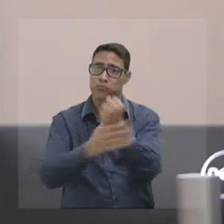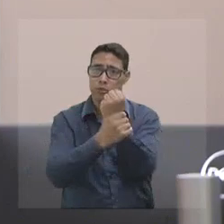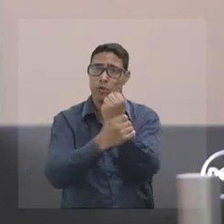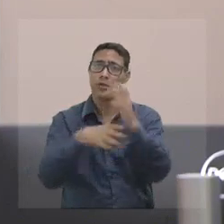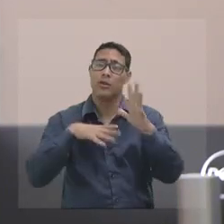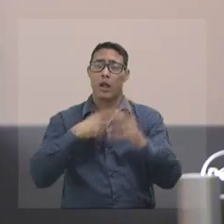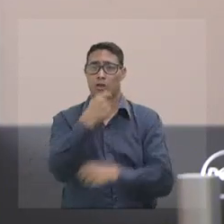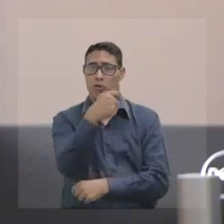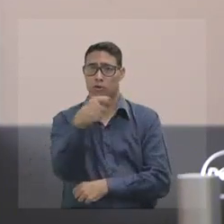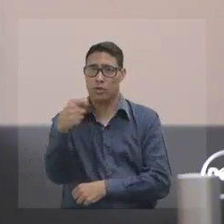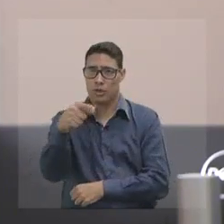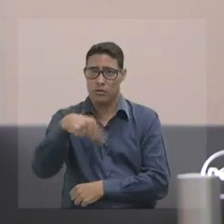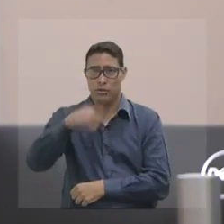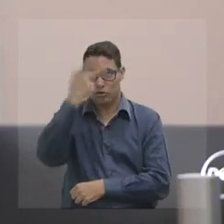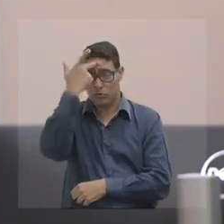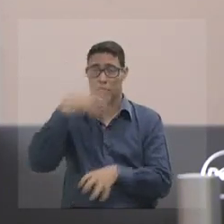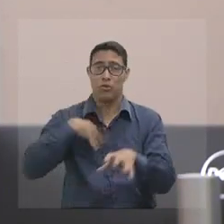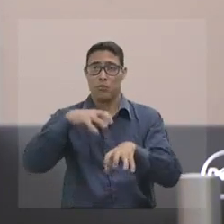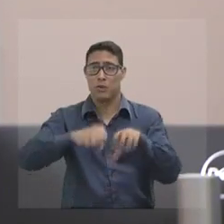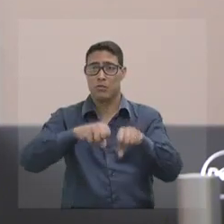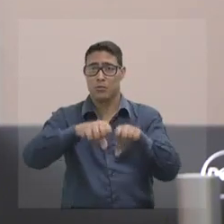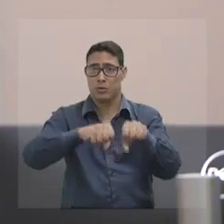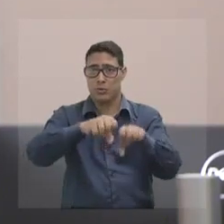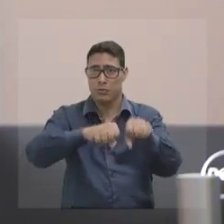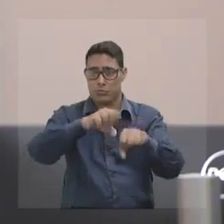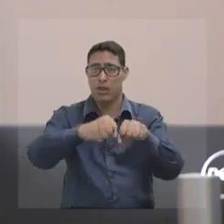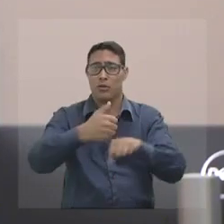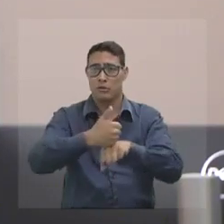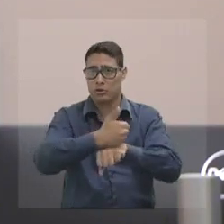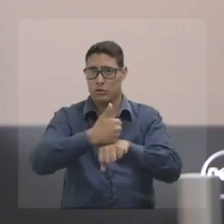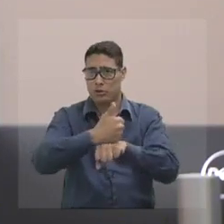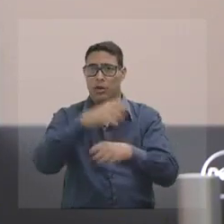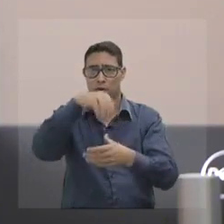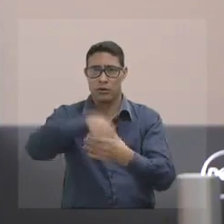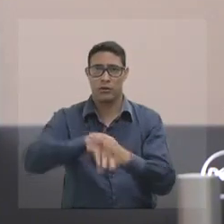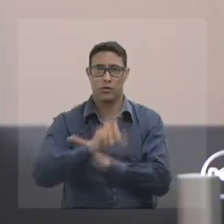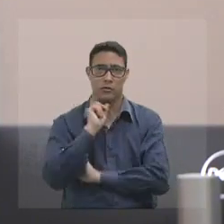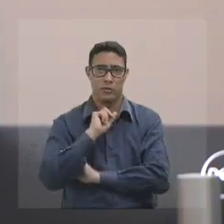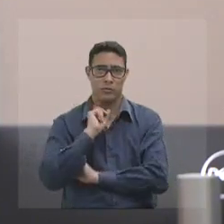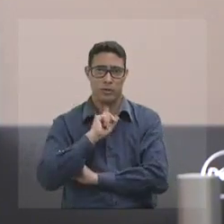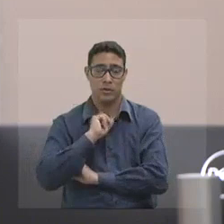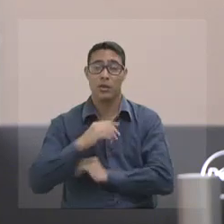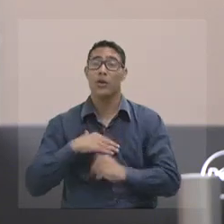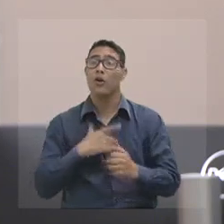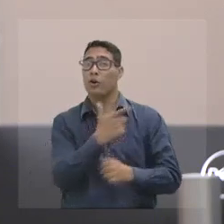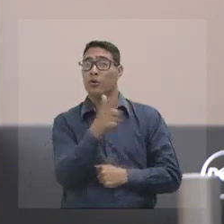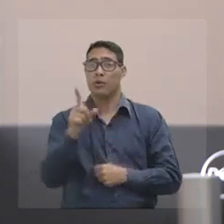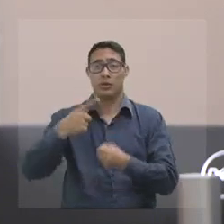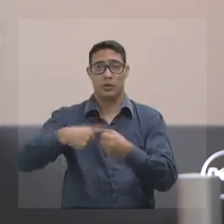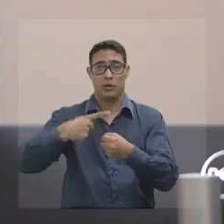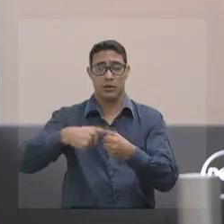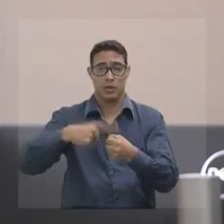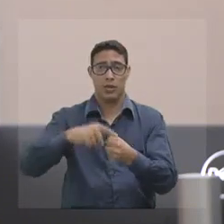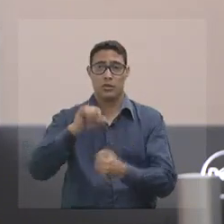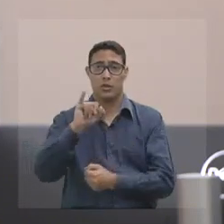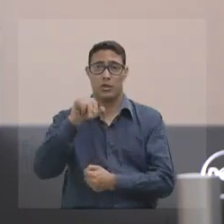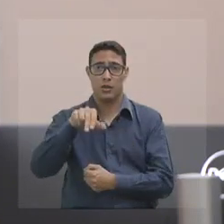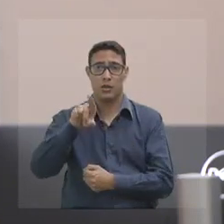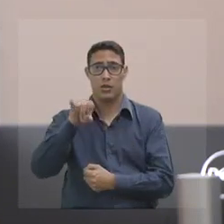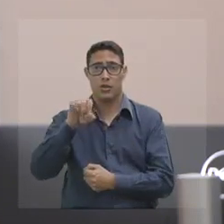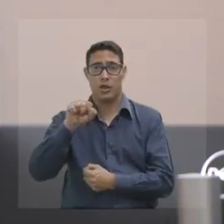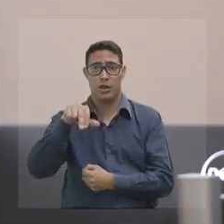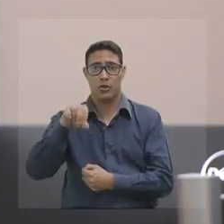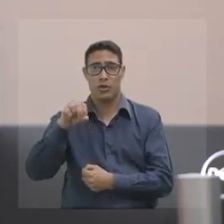municípios mineiros bem lançamos também aí junto com o município de Indianópolis um programa Cidade sustentável A Gente Tem